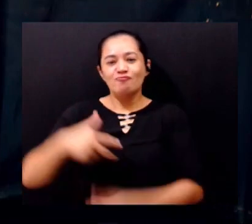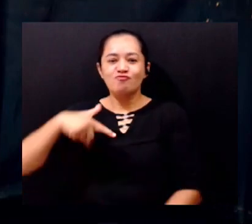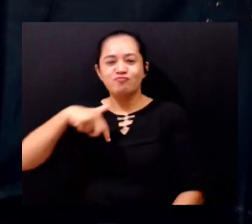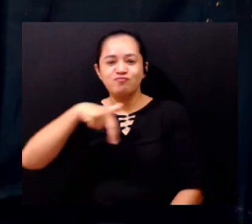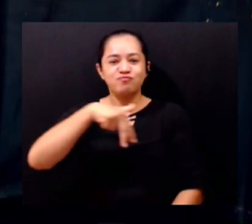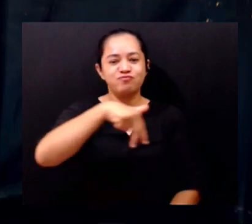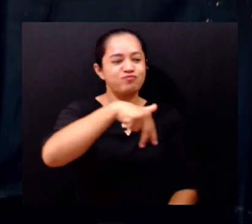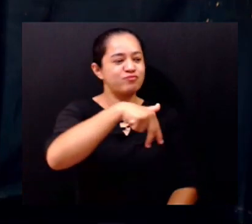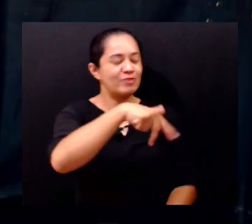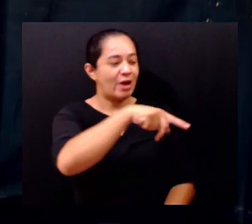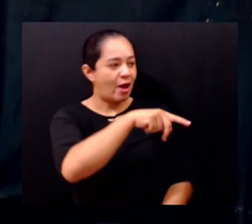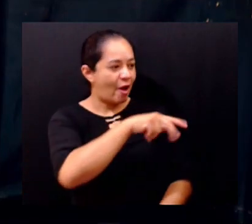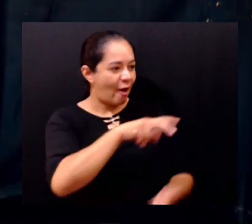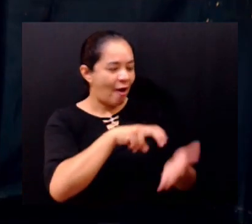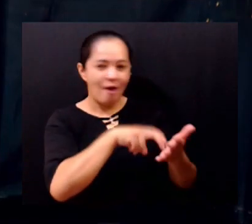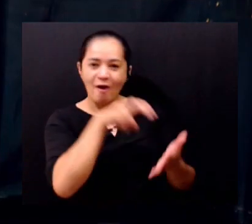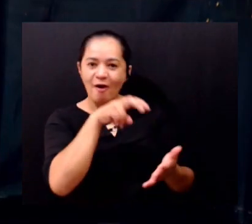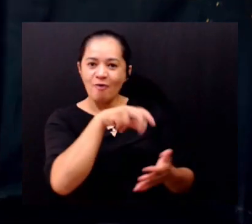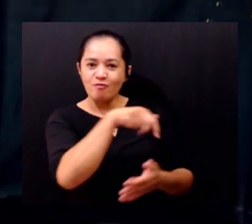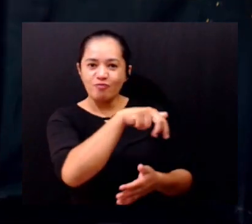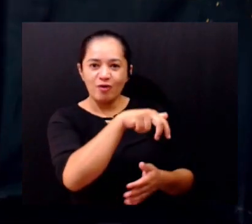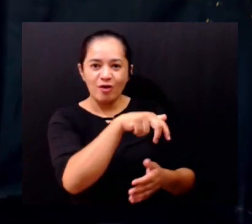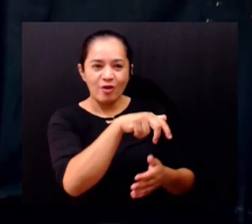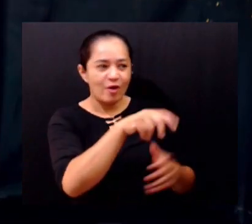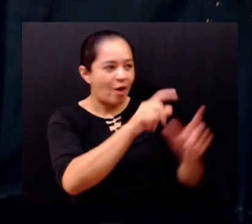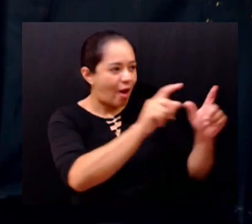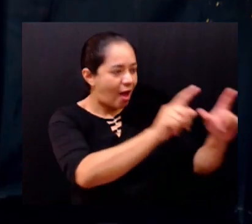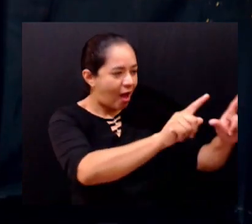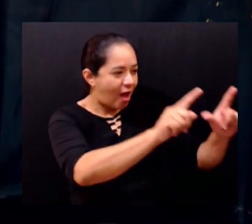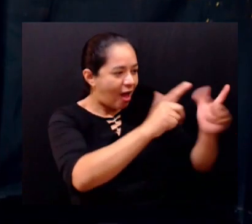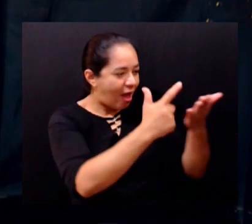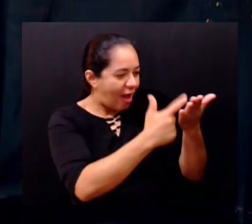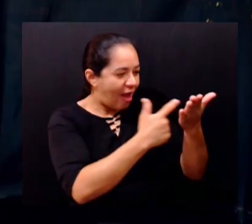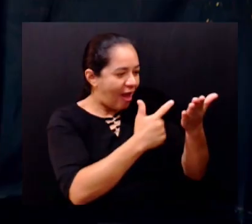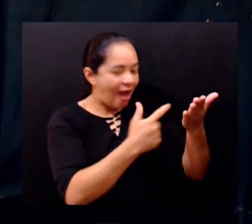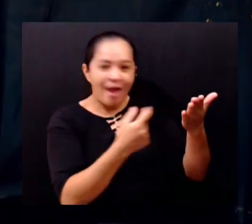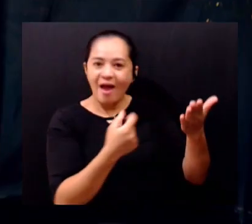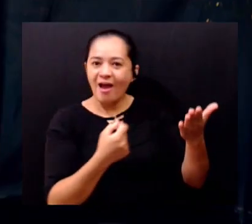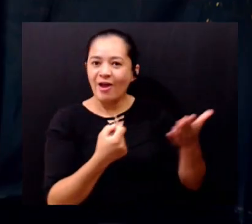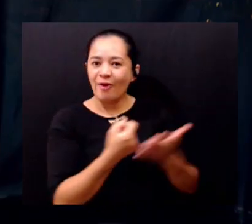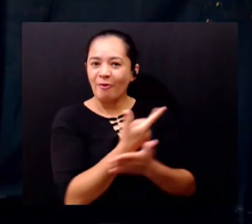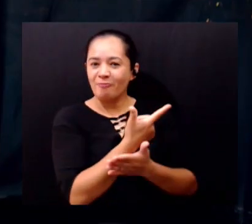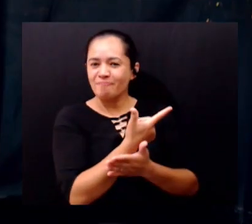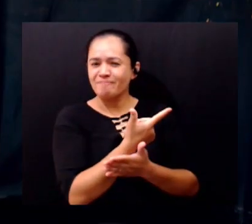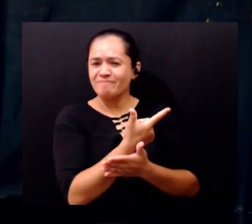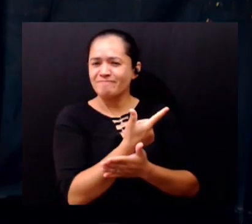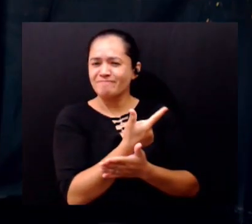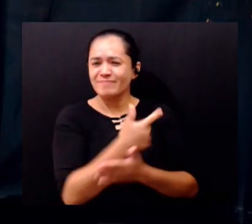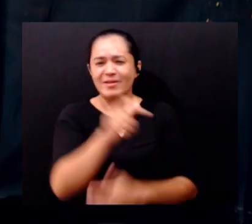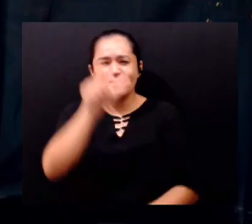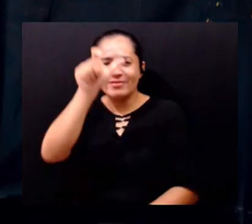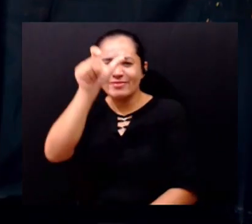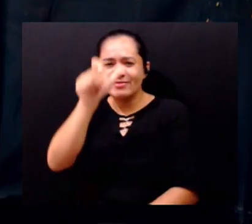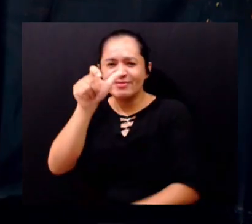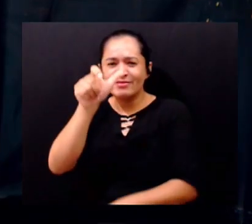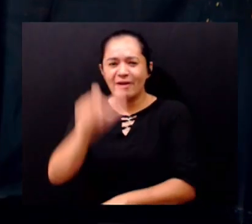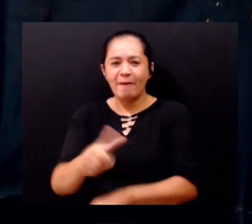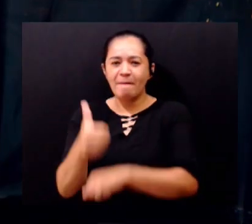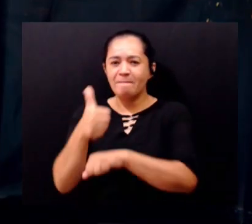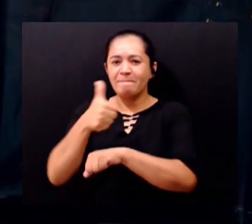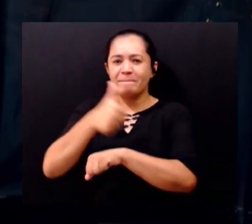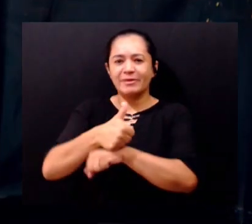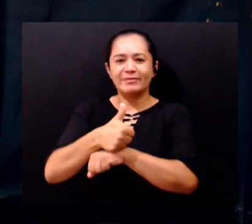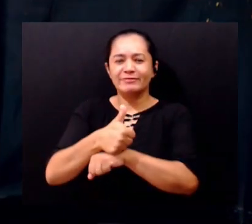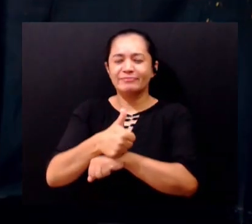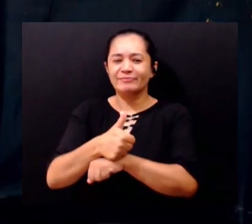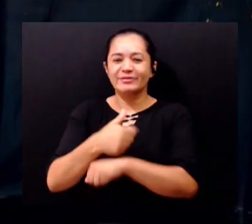manhã e pegar aquele quadrinho com um episódio inédito do nosso personagem favorito, aliás. Wander, você